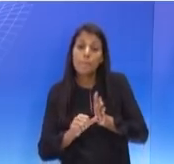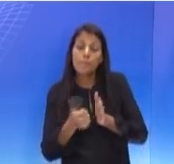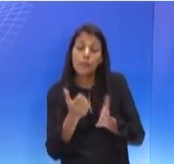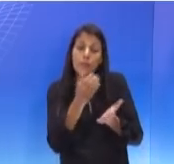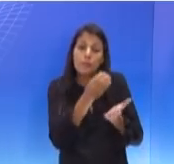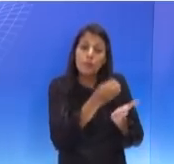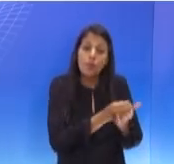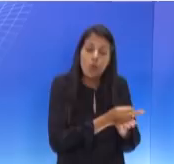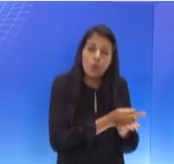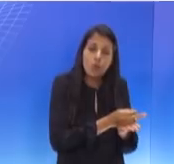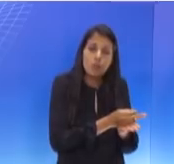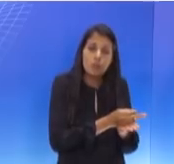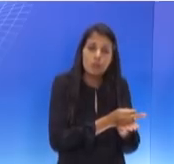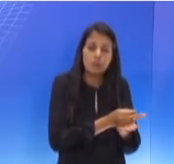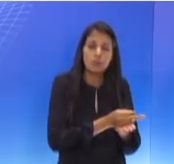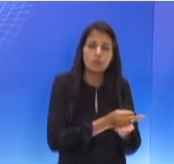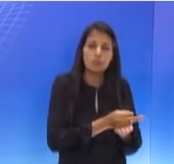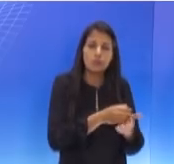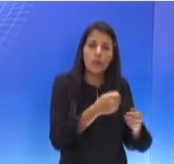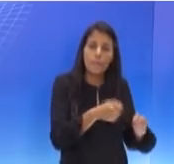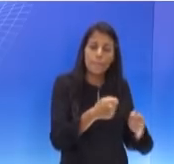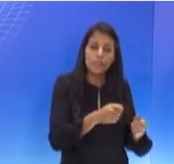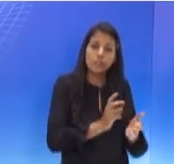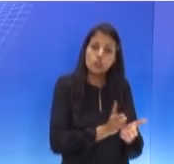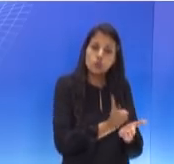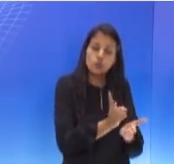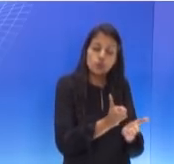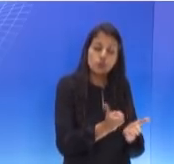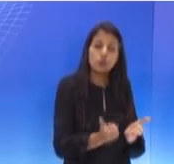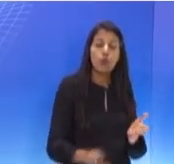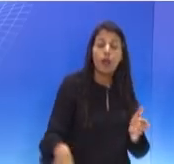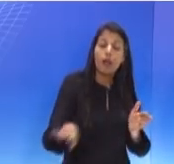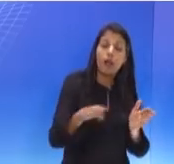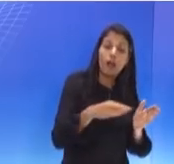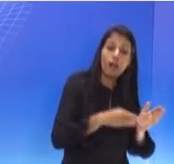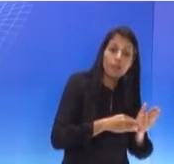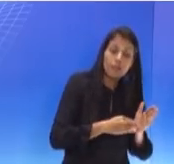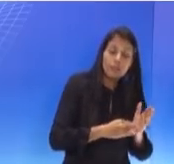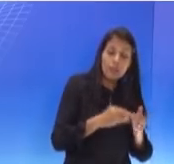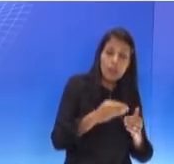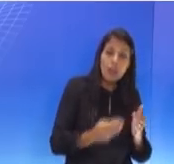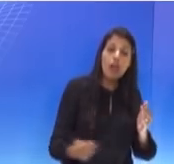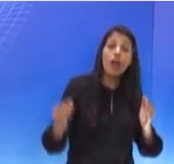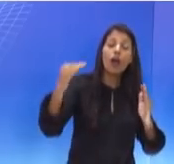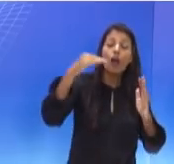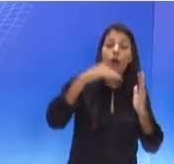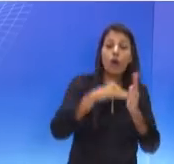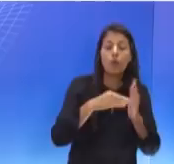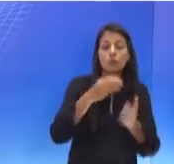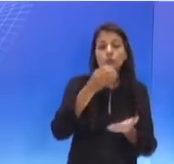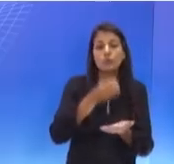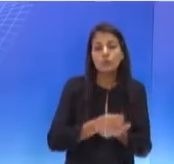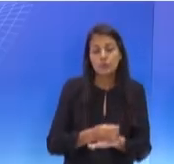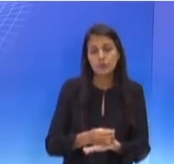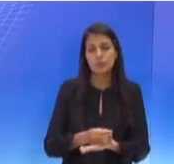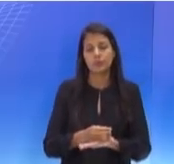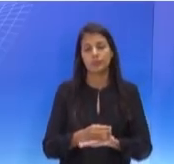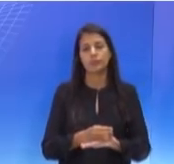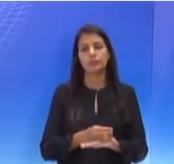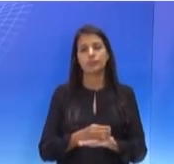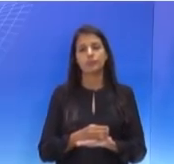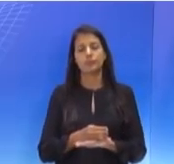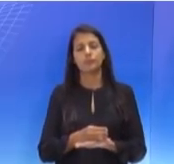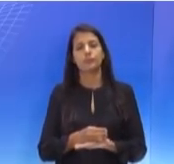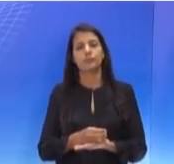ir exatamente até a borda da base da última taça. A bandeja ela